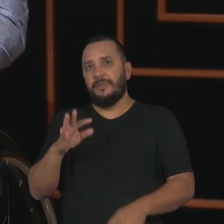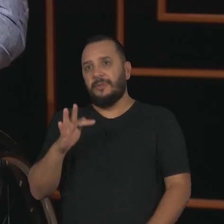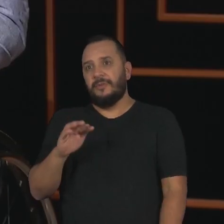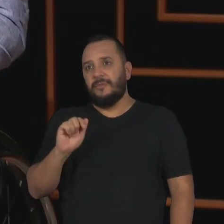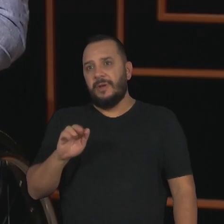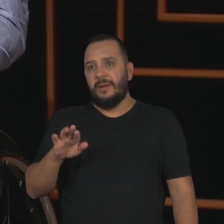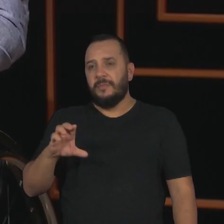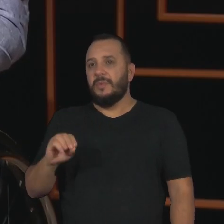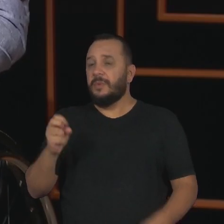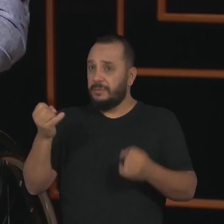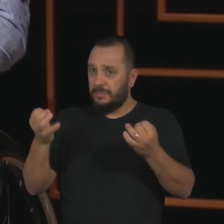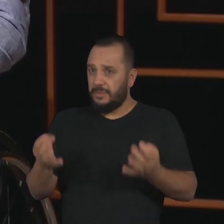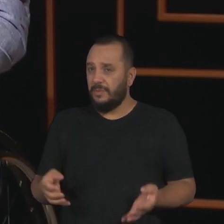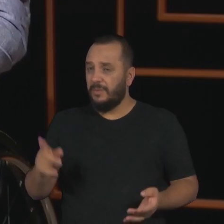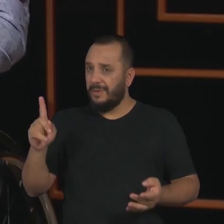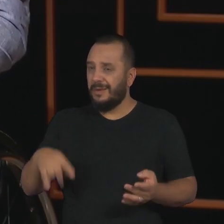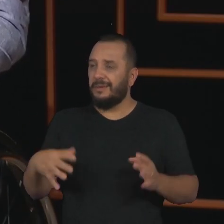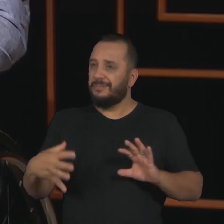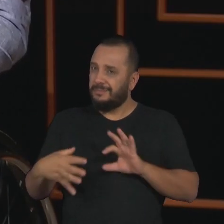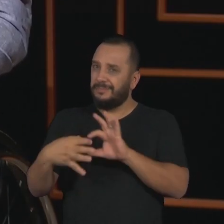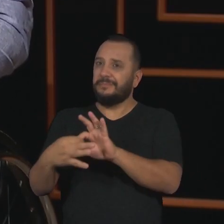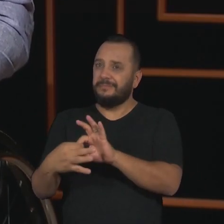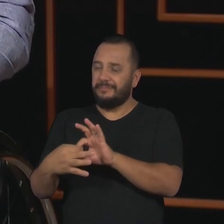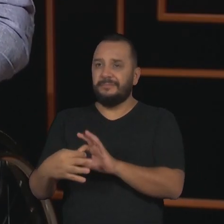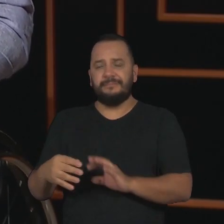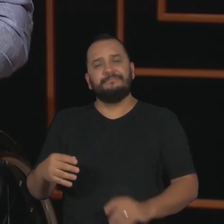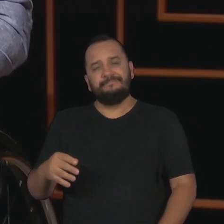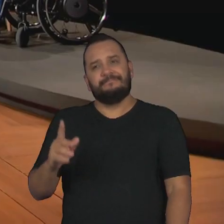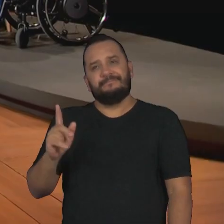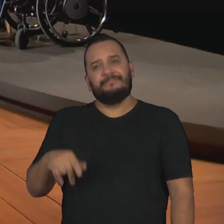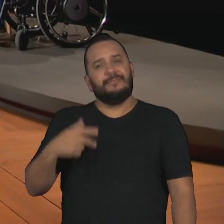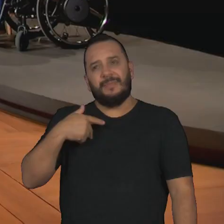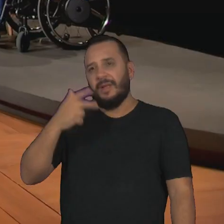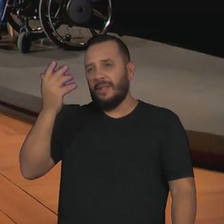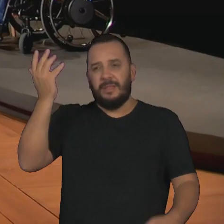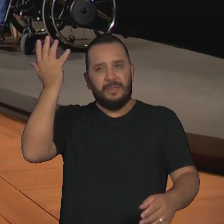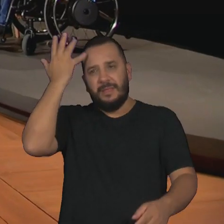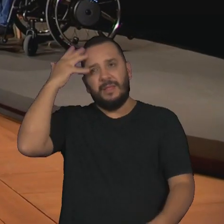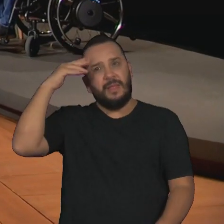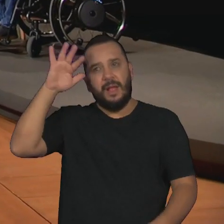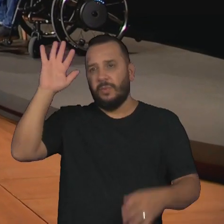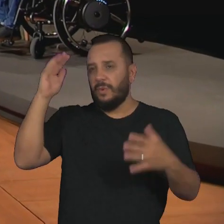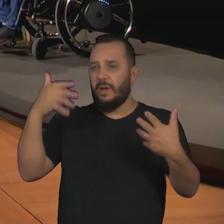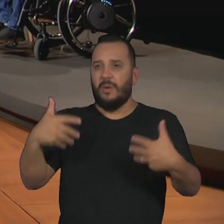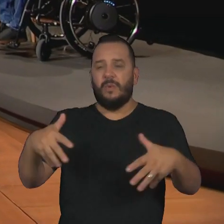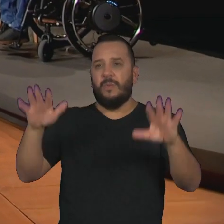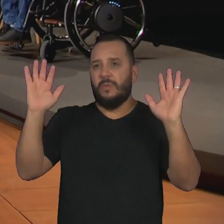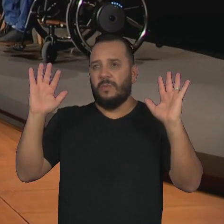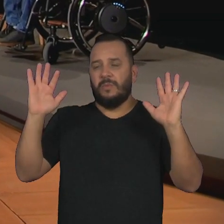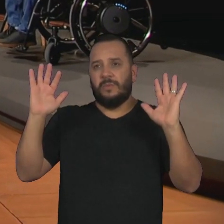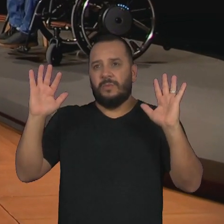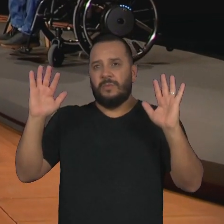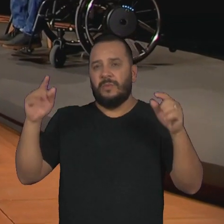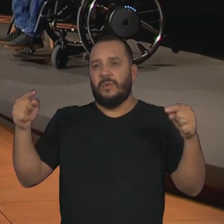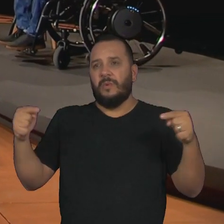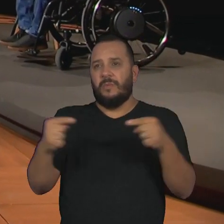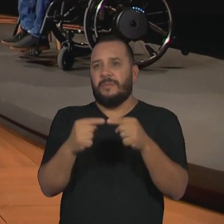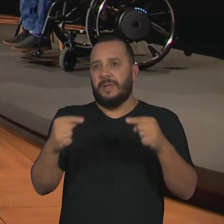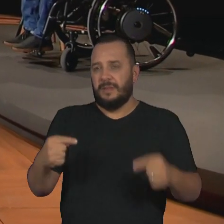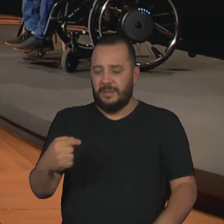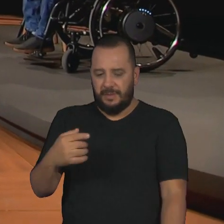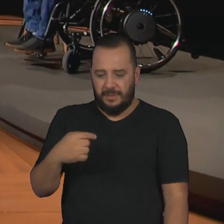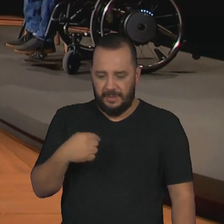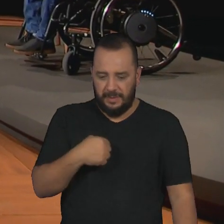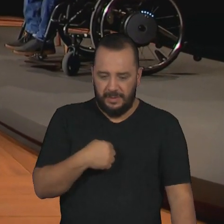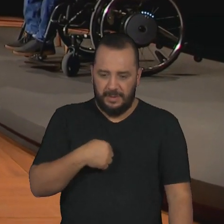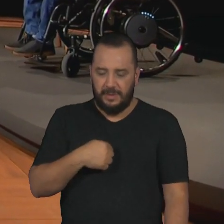levanta, ela foi uma ligação também muito orgânica, muito dentro daquilo que eu estava